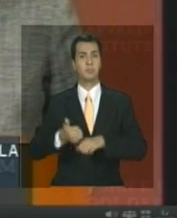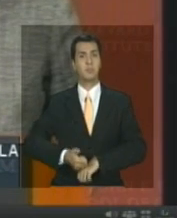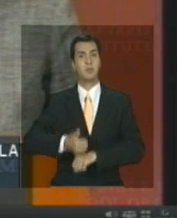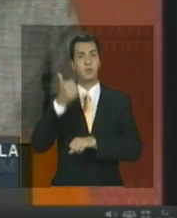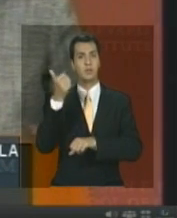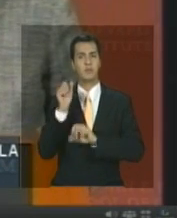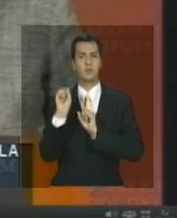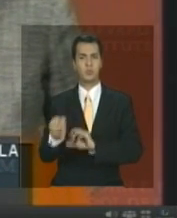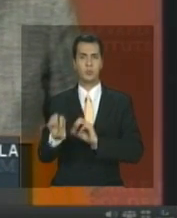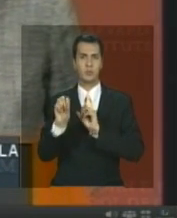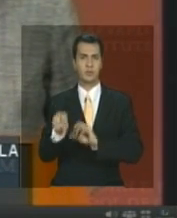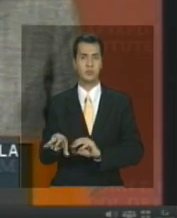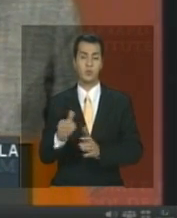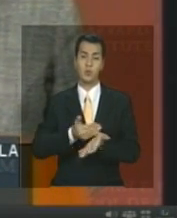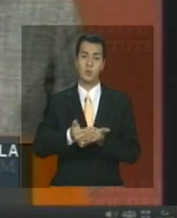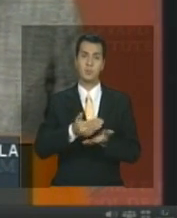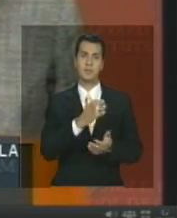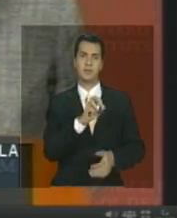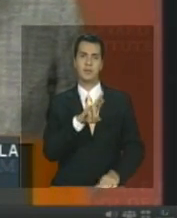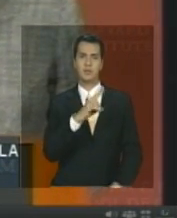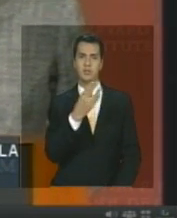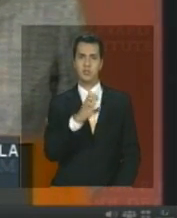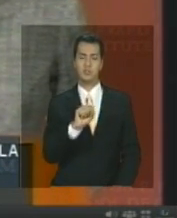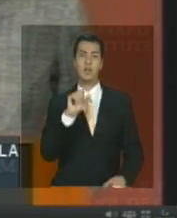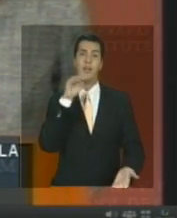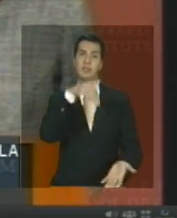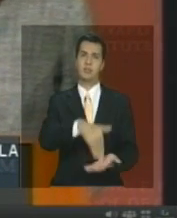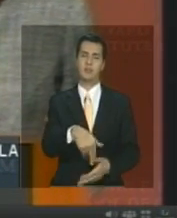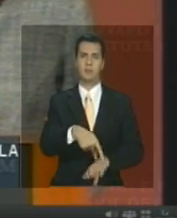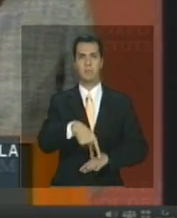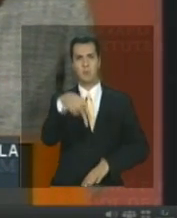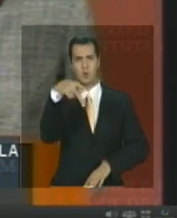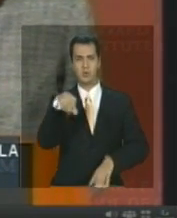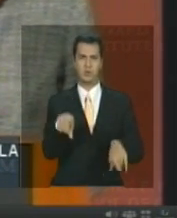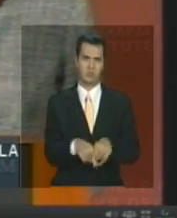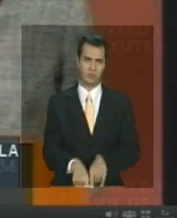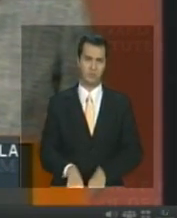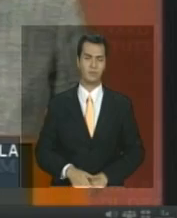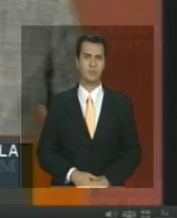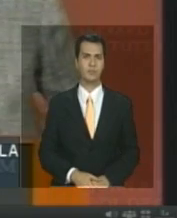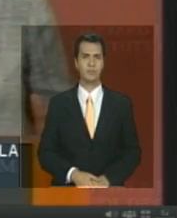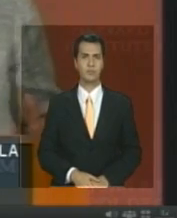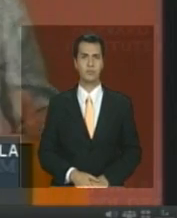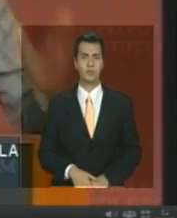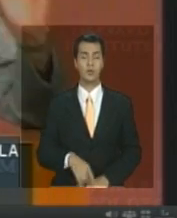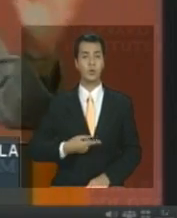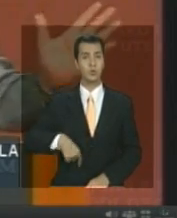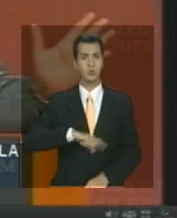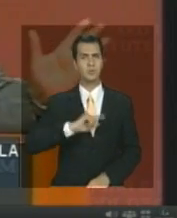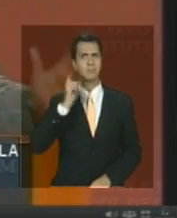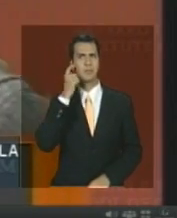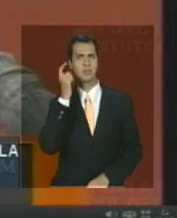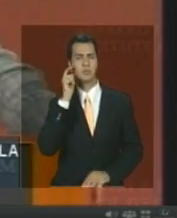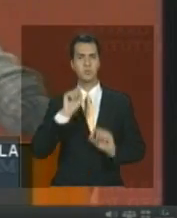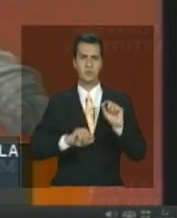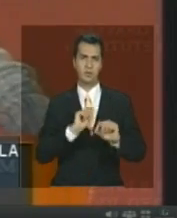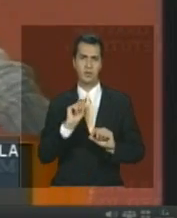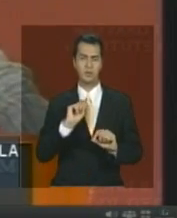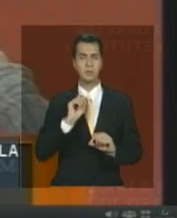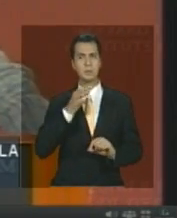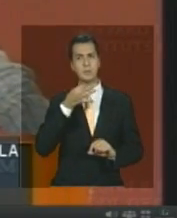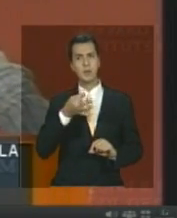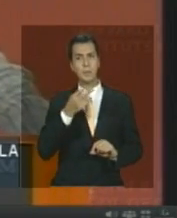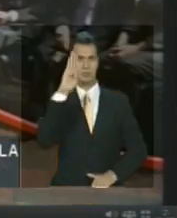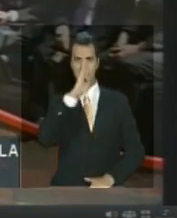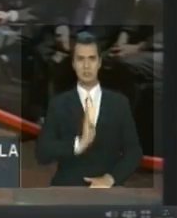da educação, da creche ao pós-graduação. Nós não achamos que tenha uma fase mais